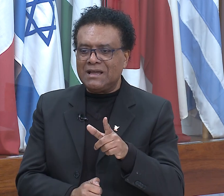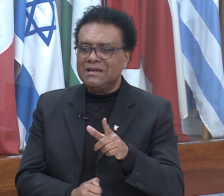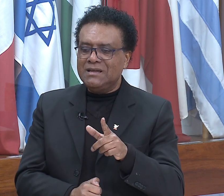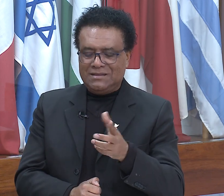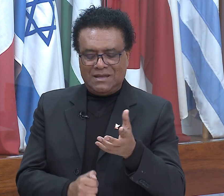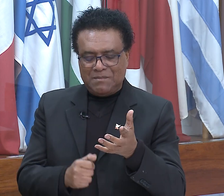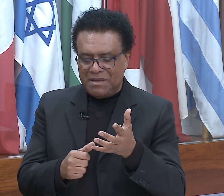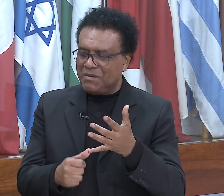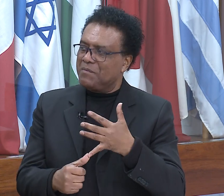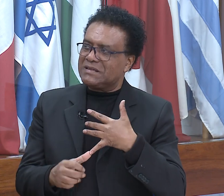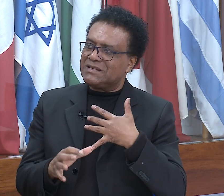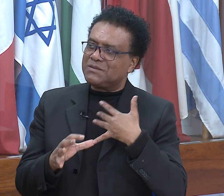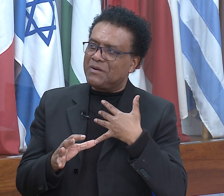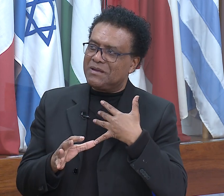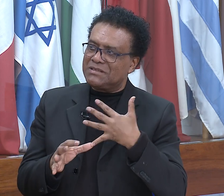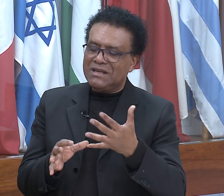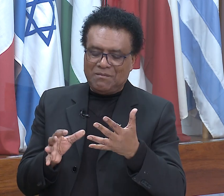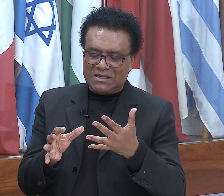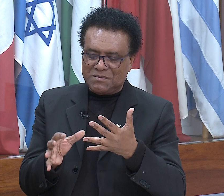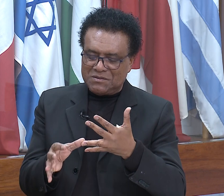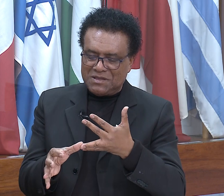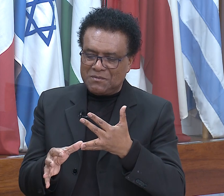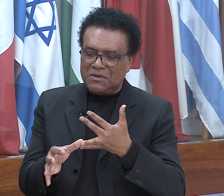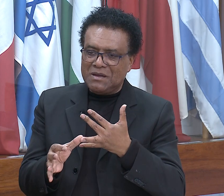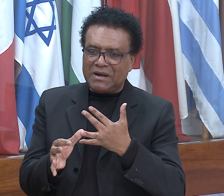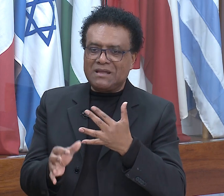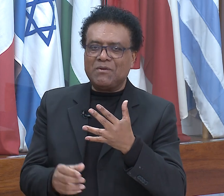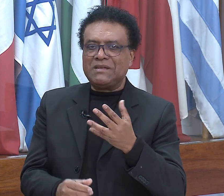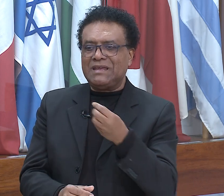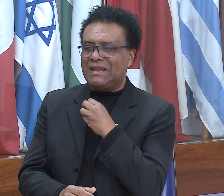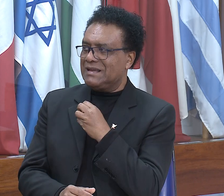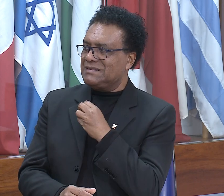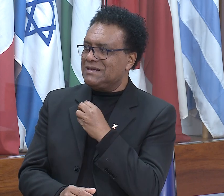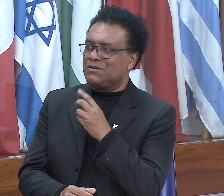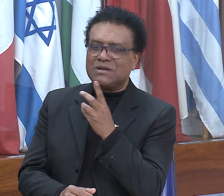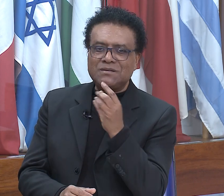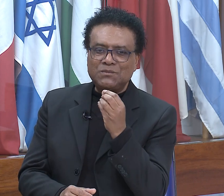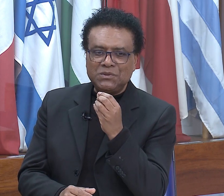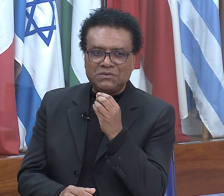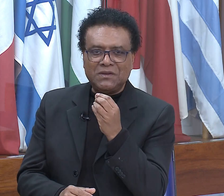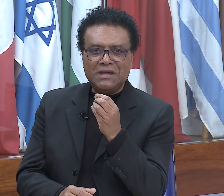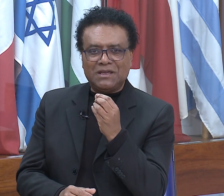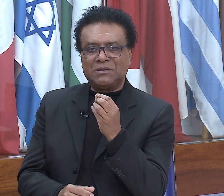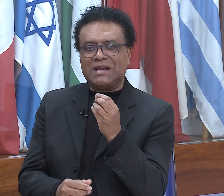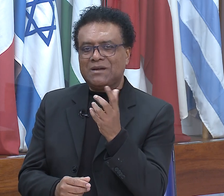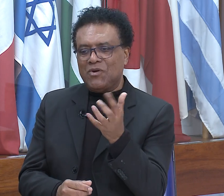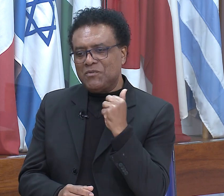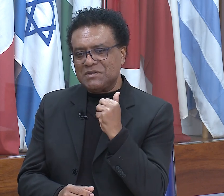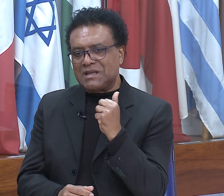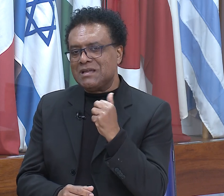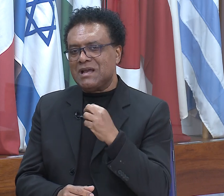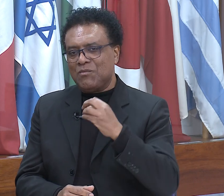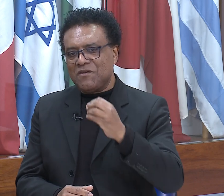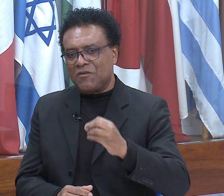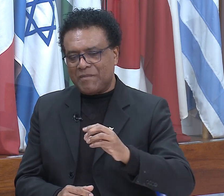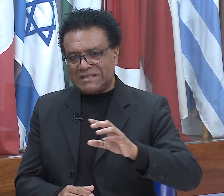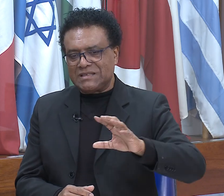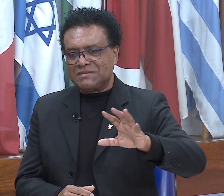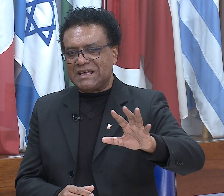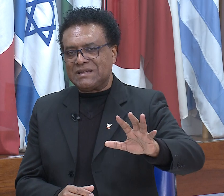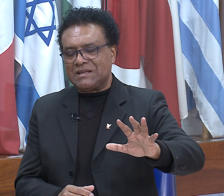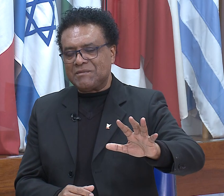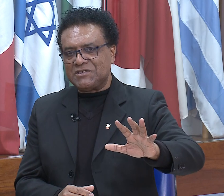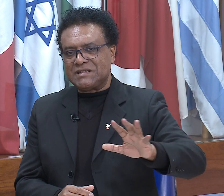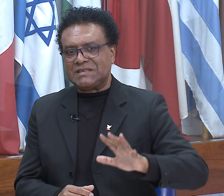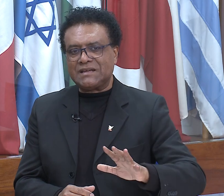mesma qualidade tá lá também para me passar esses problemas mas ao mesmo tempo para aquele momento relax eles gostam muito que eu traga alguma música A boa